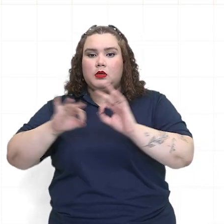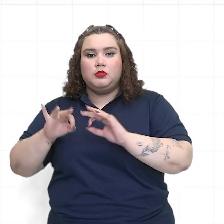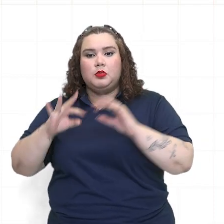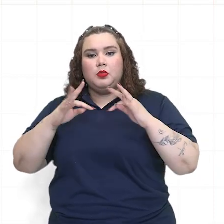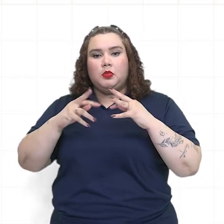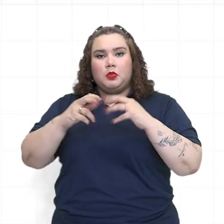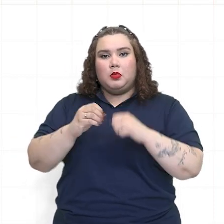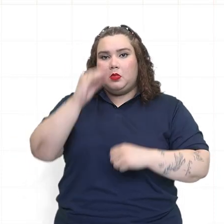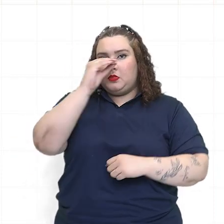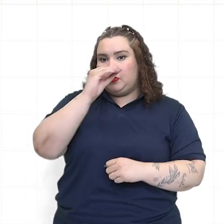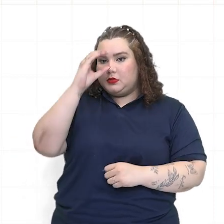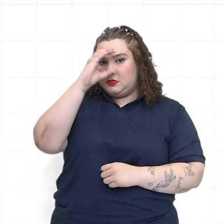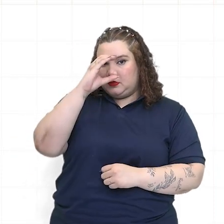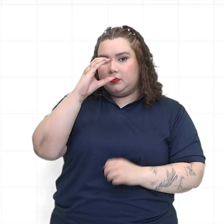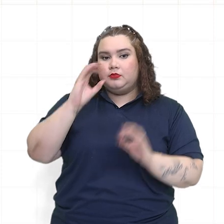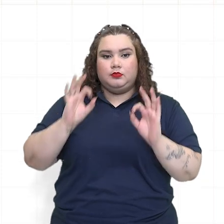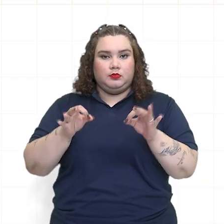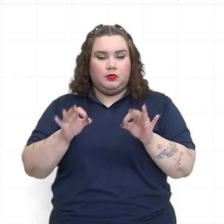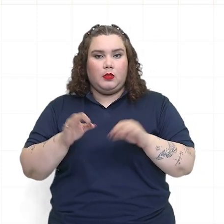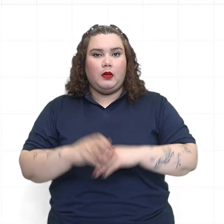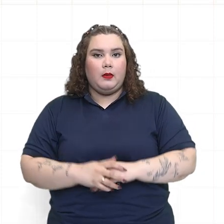justamente esse conhecimento,